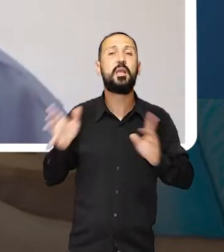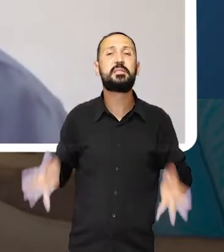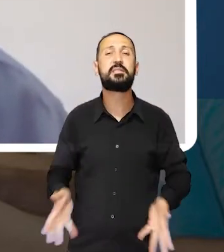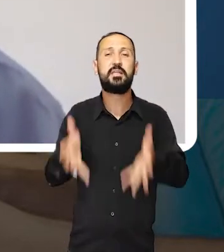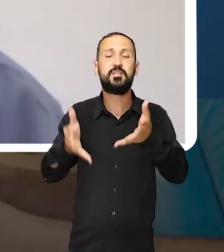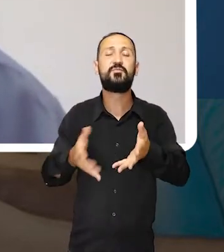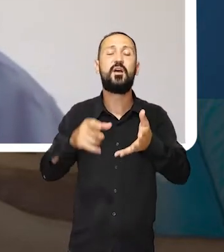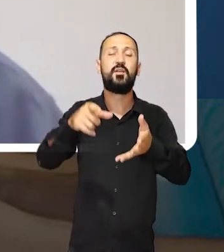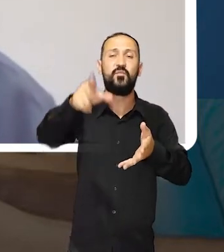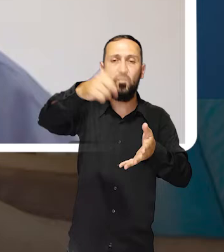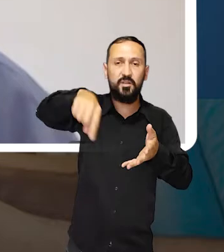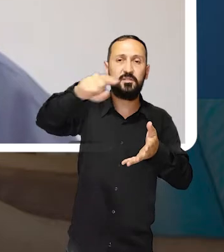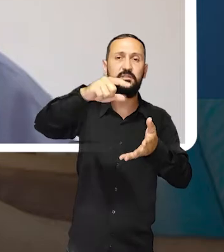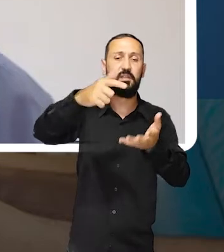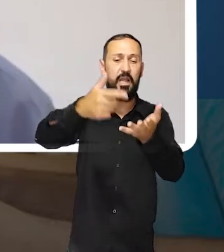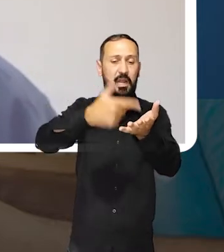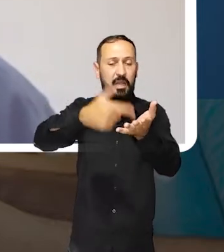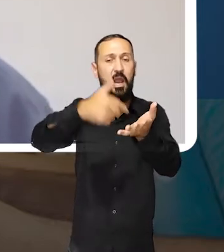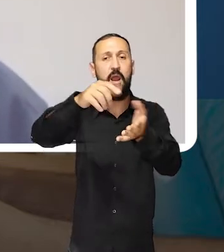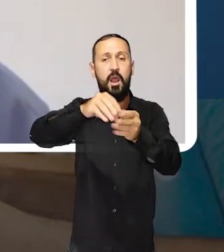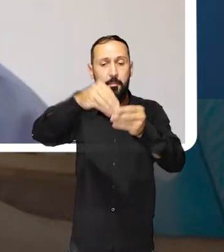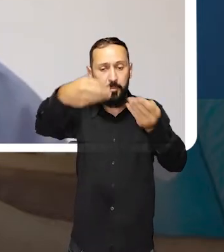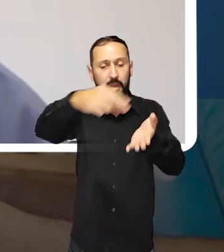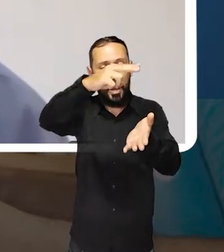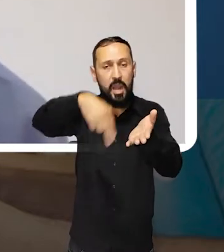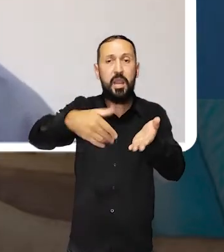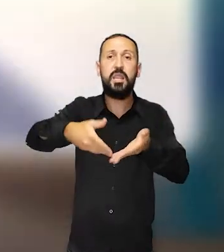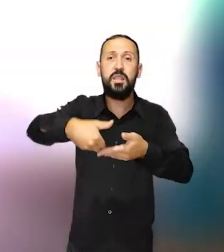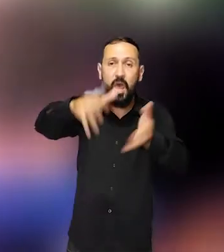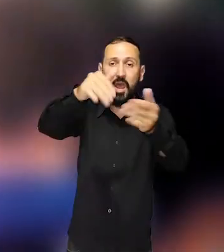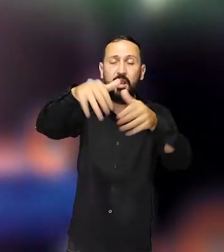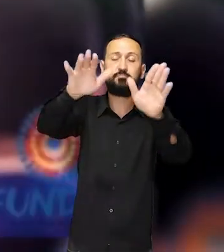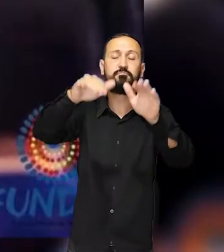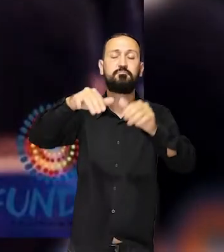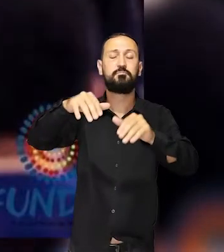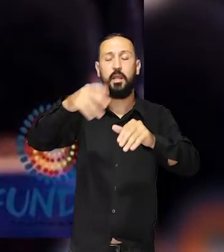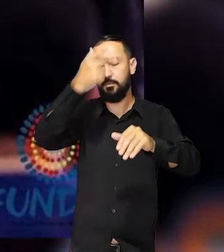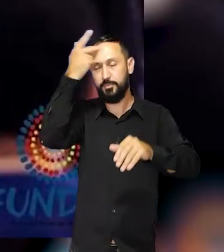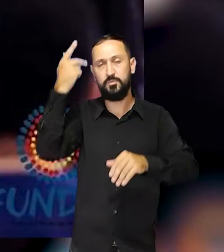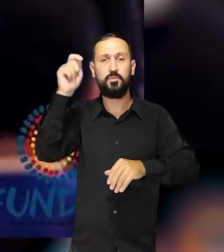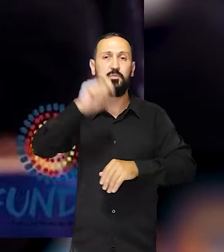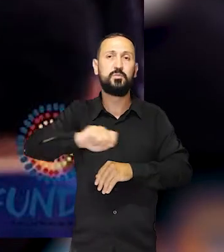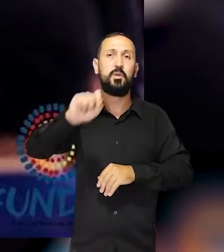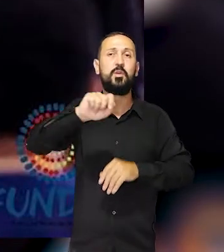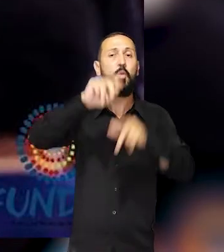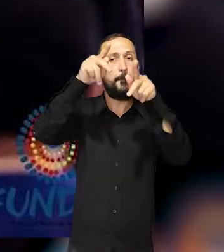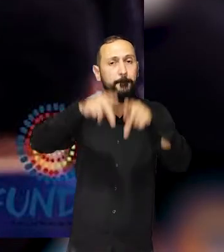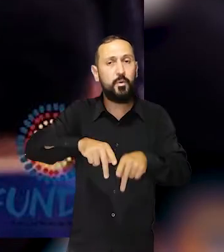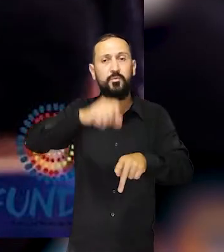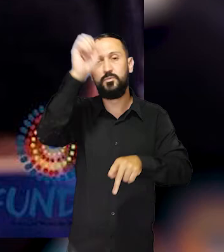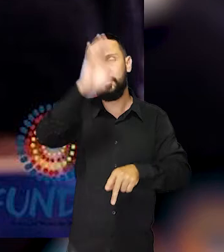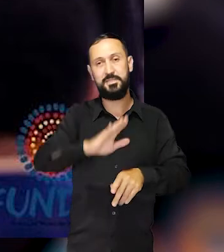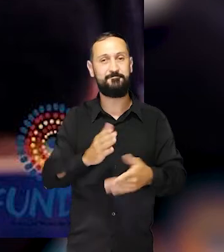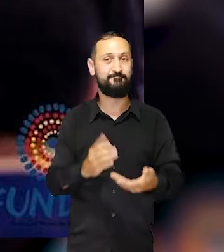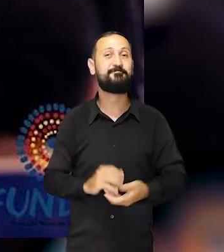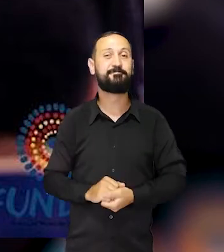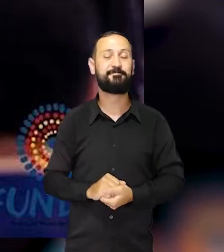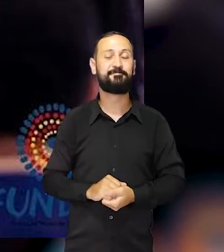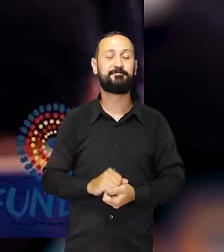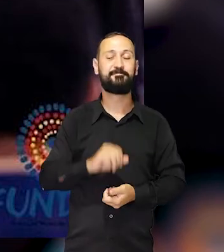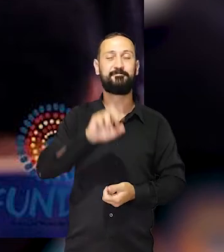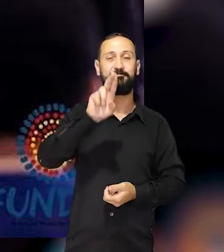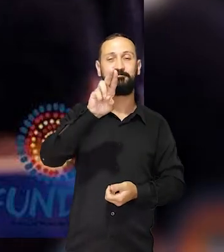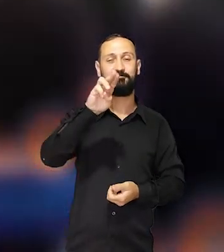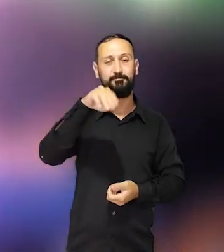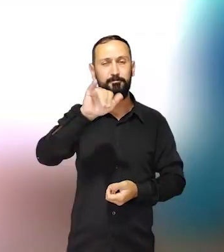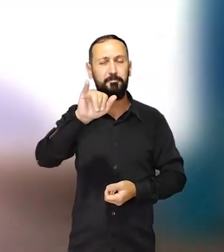incentivada para levar o gosto da leitura aos seus associados e ao povo brasileiro, né?